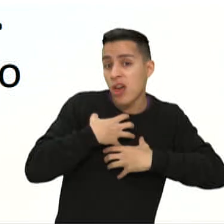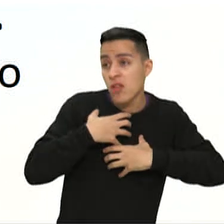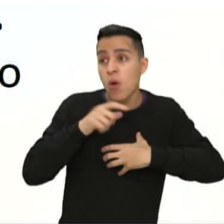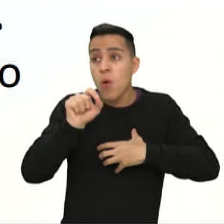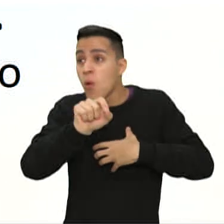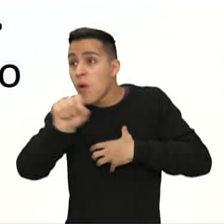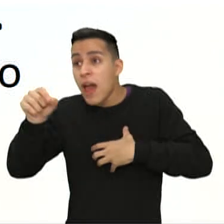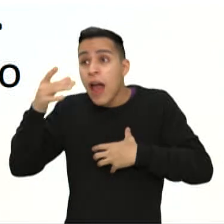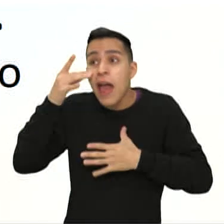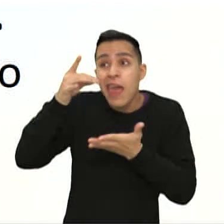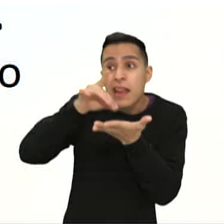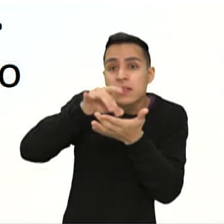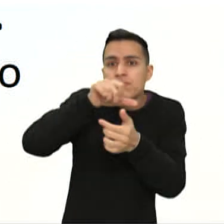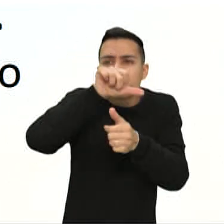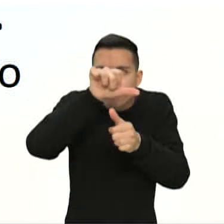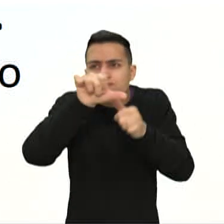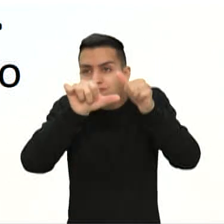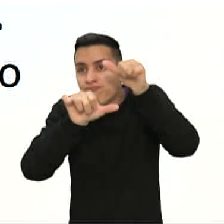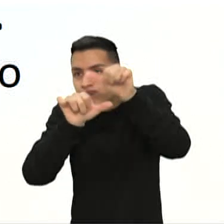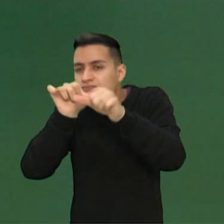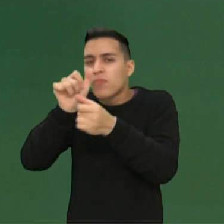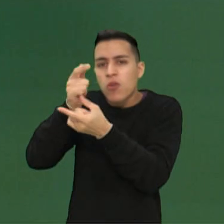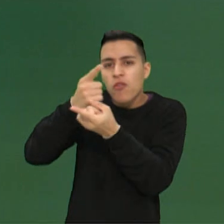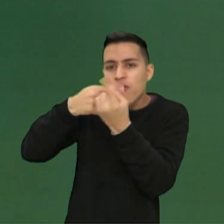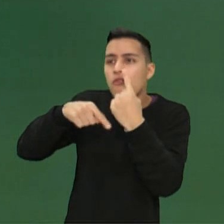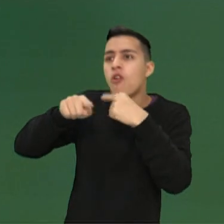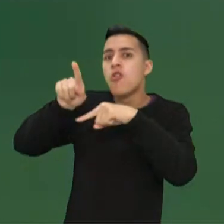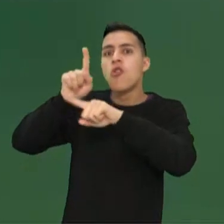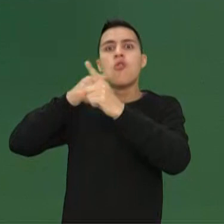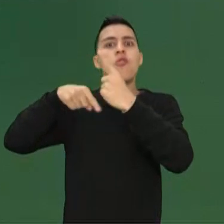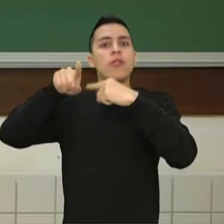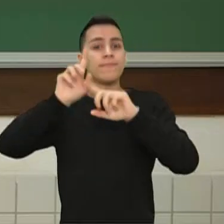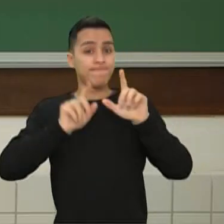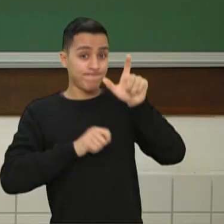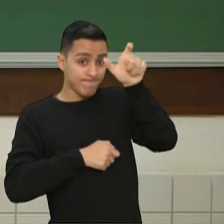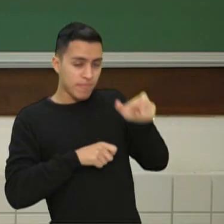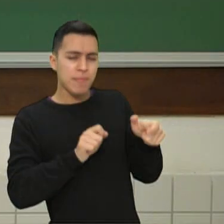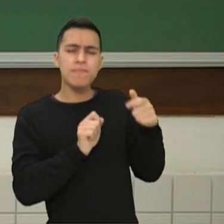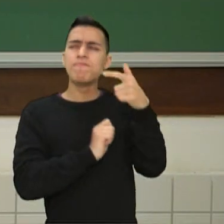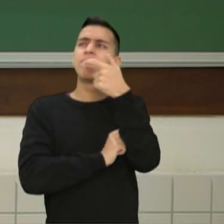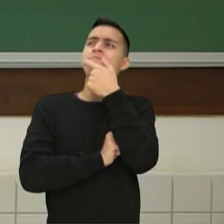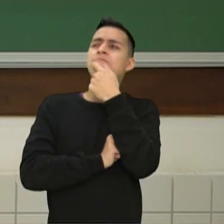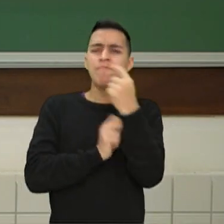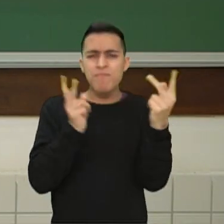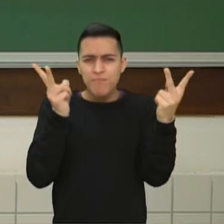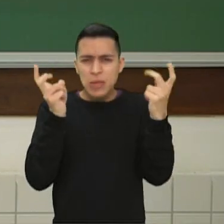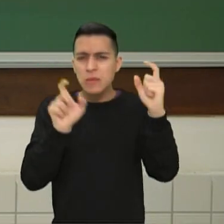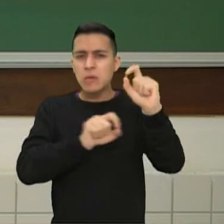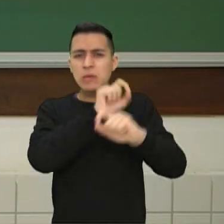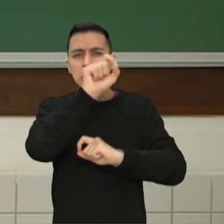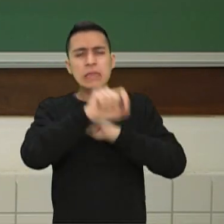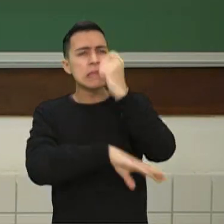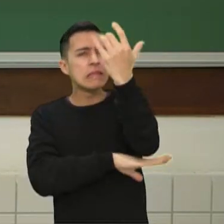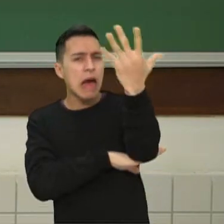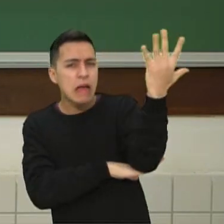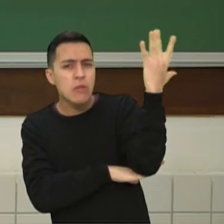realidade evolui, tá? Justamente o Hegel vai notar que ao longo da história da humanidade, a própria natureza, o próprio mundo, o próprio